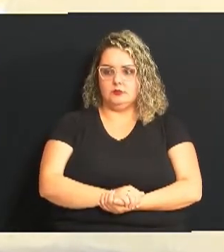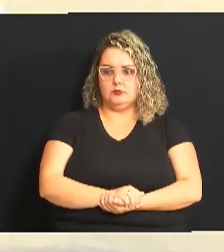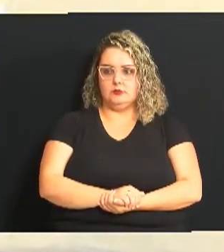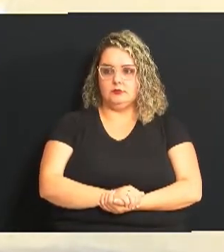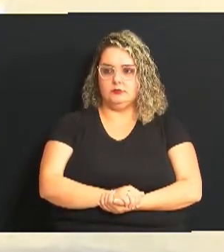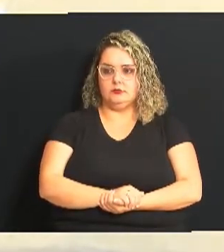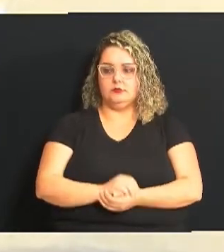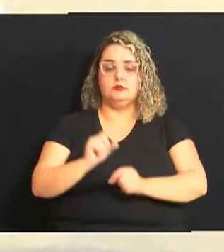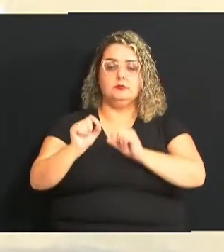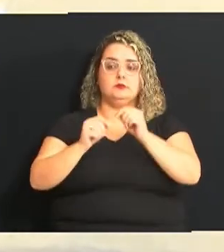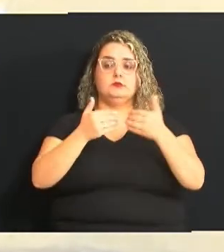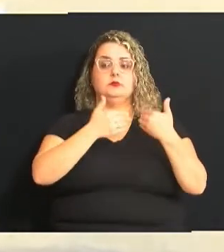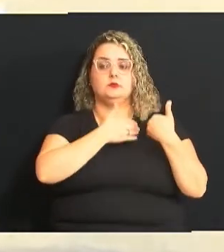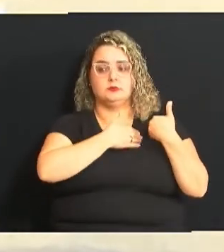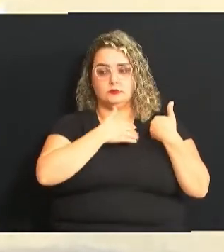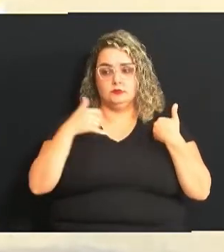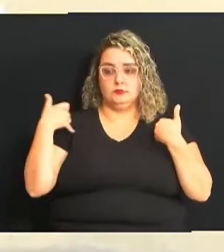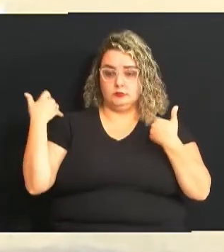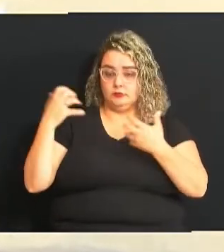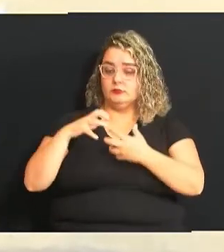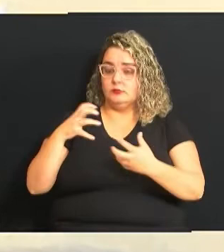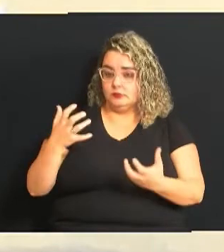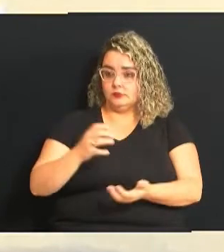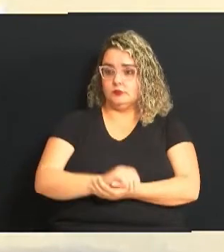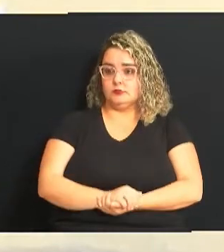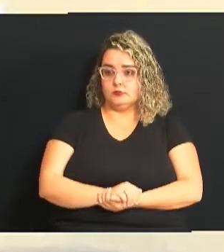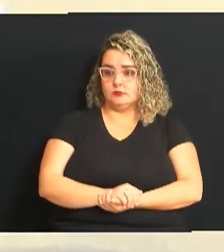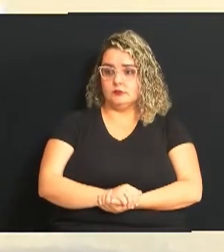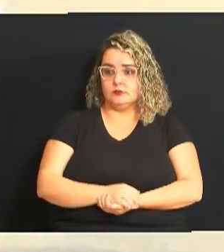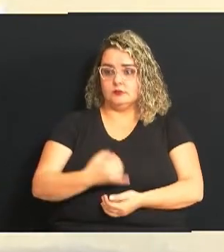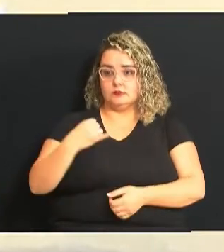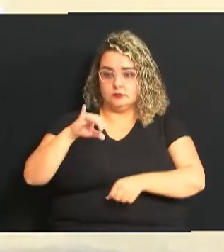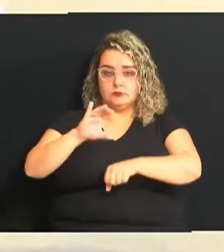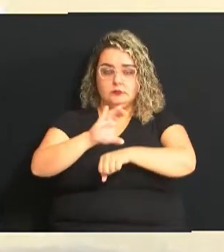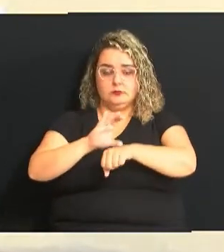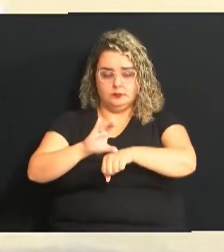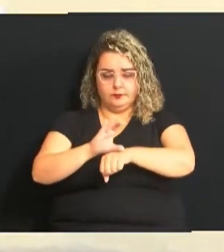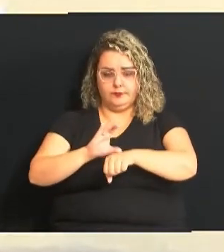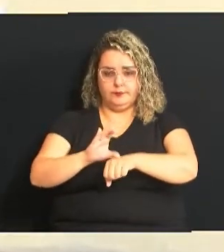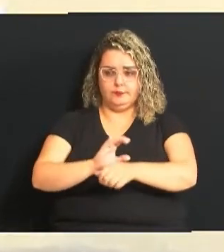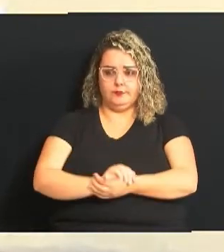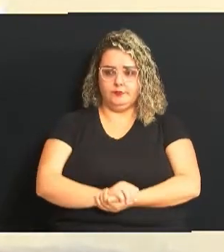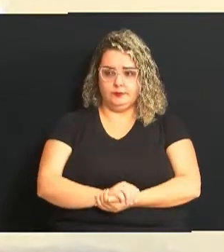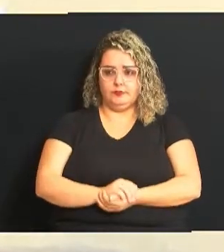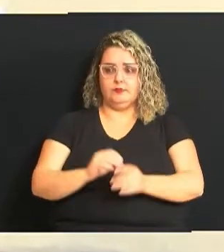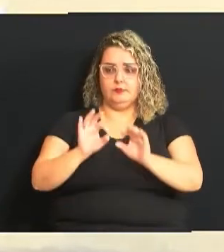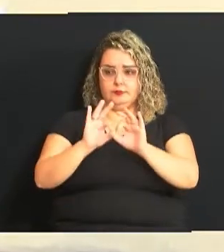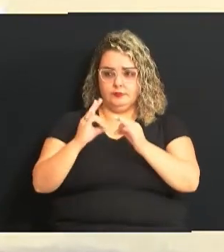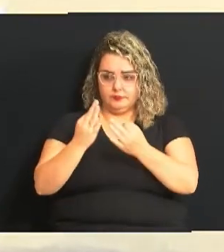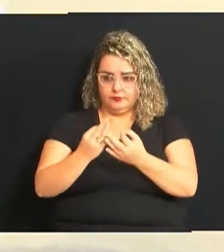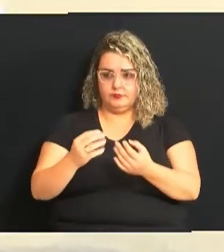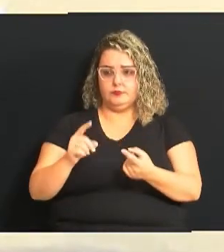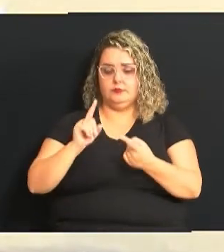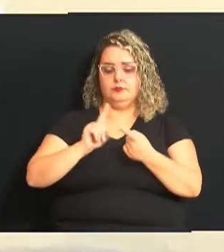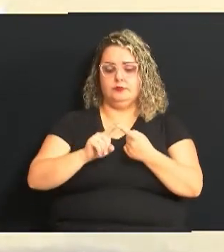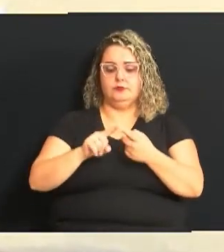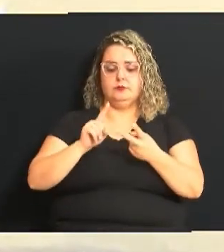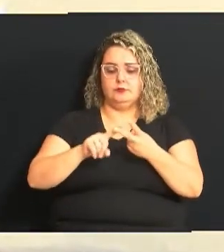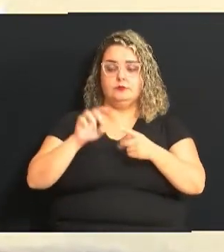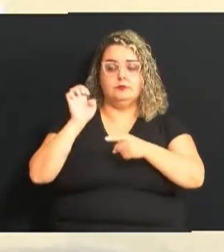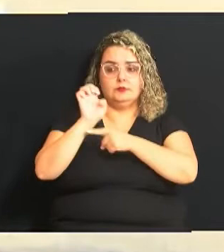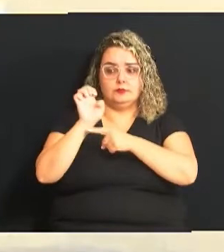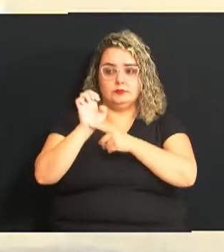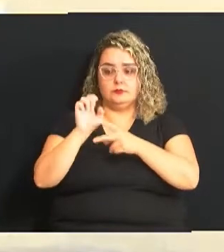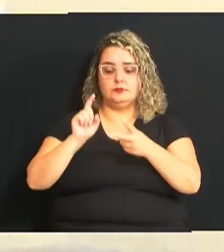Quem que é responsável pela pessoa idosa? Se a gente pegar pela Constituição, a família, o Estado e